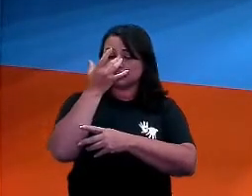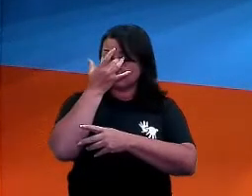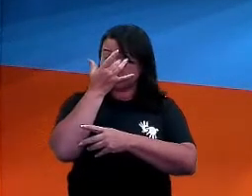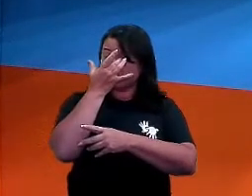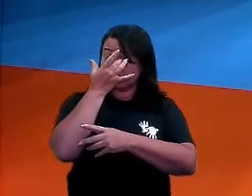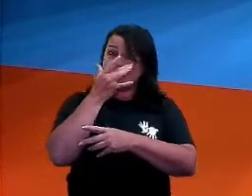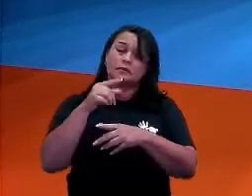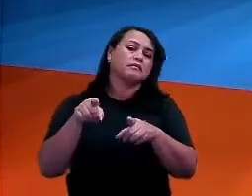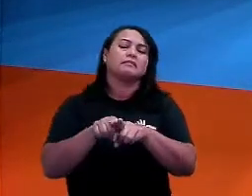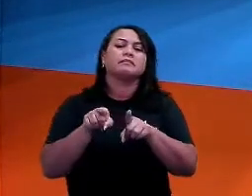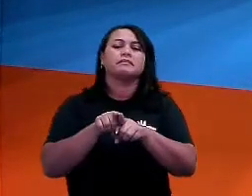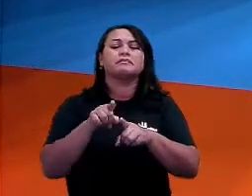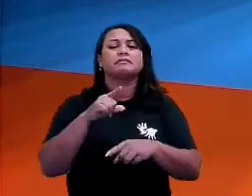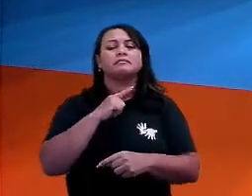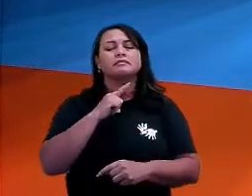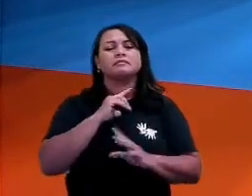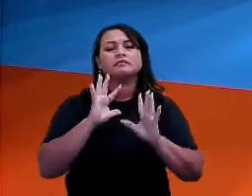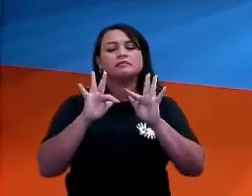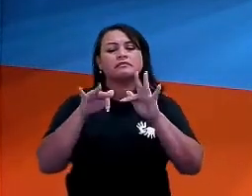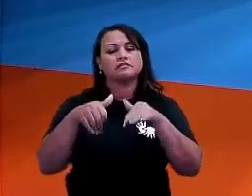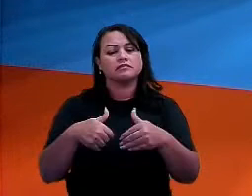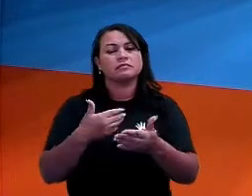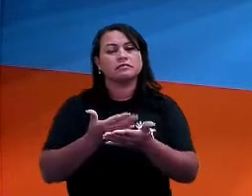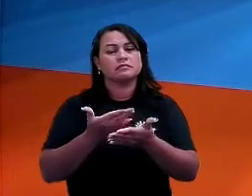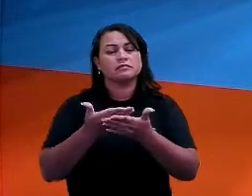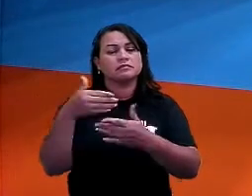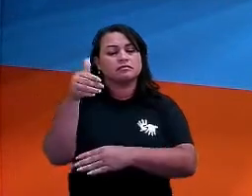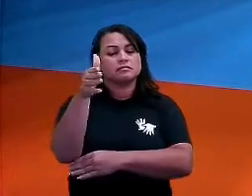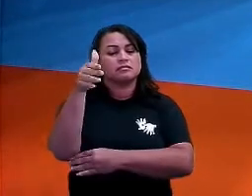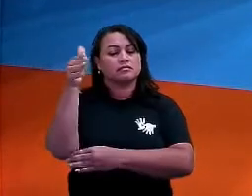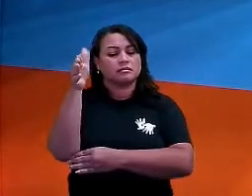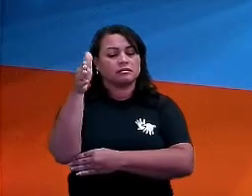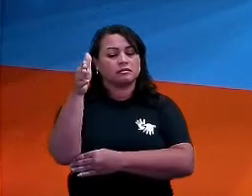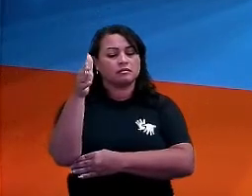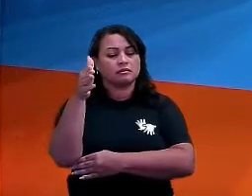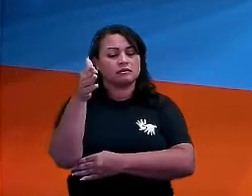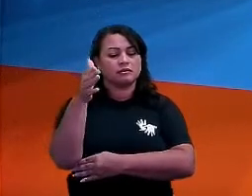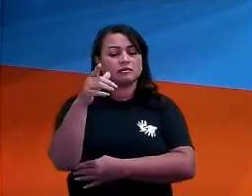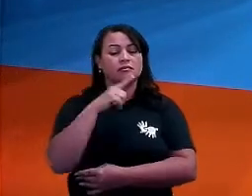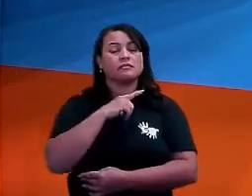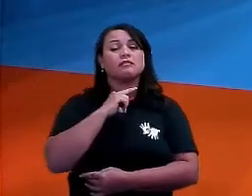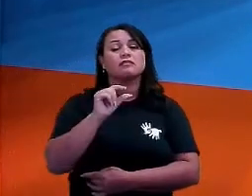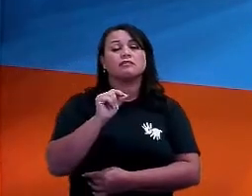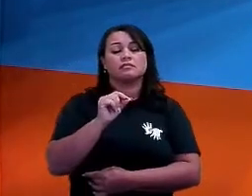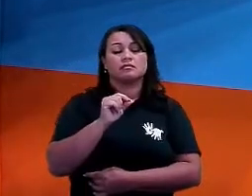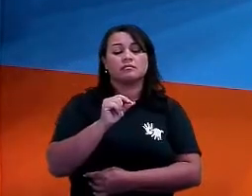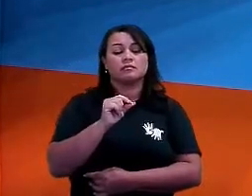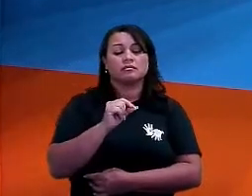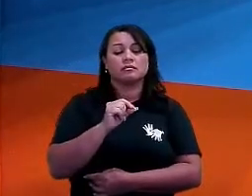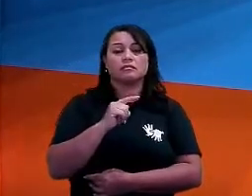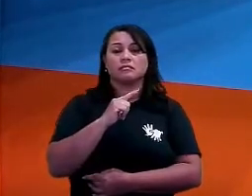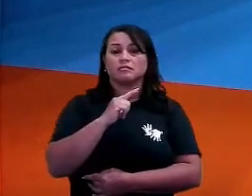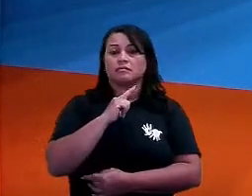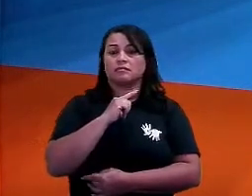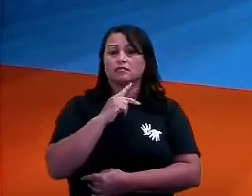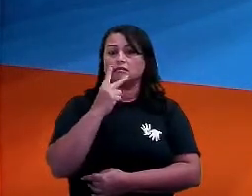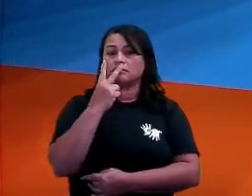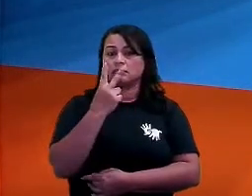aí, para completar e finalizar esse estudo da nossa bandeira, eu vou ter aqui embaixo, ó, 2 datas